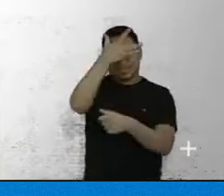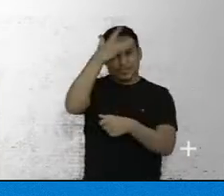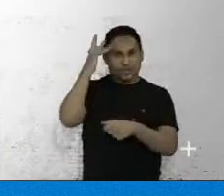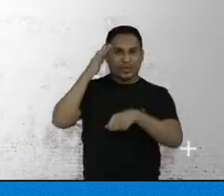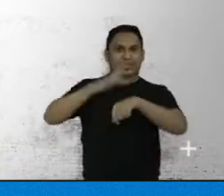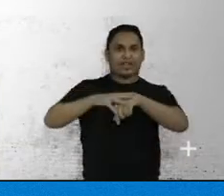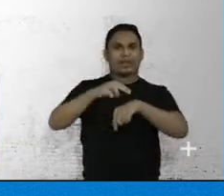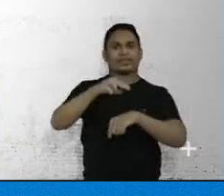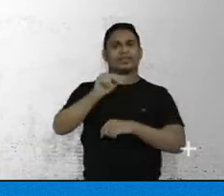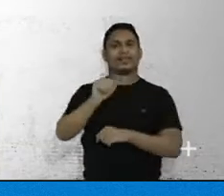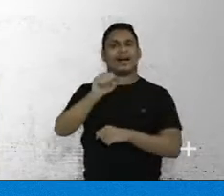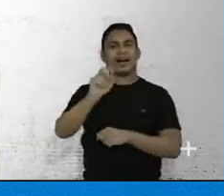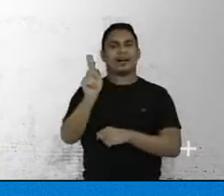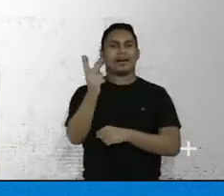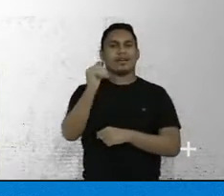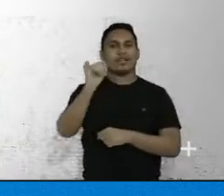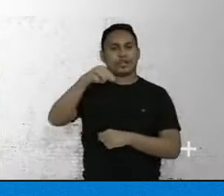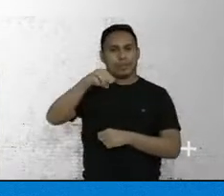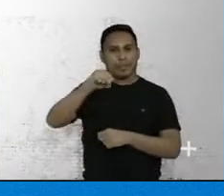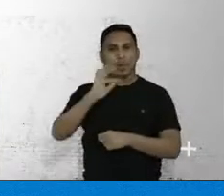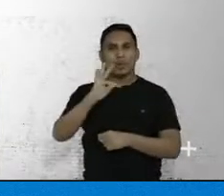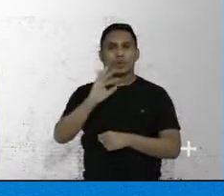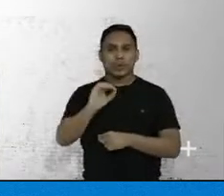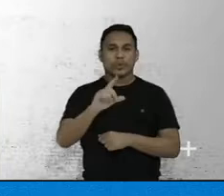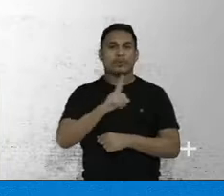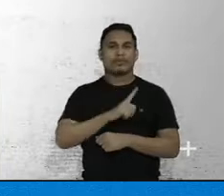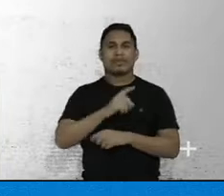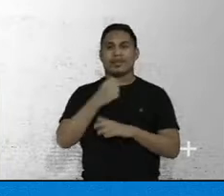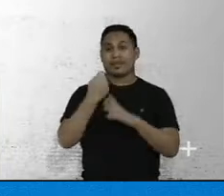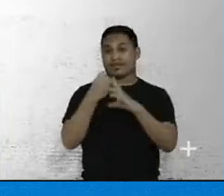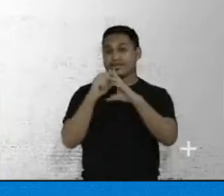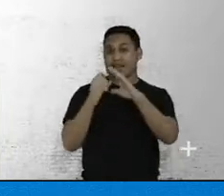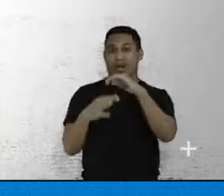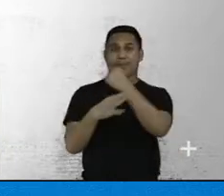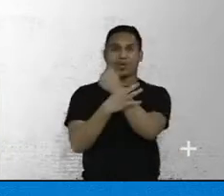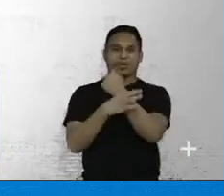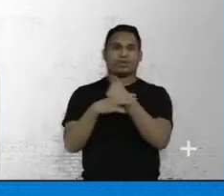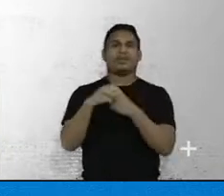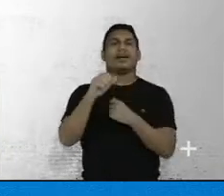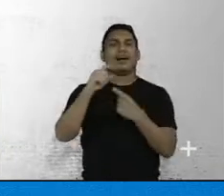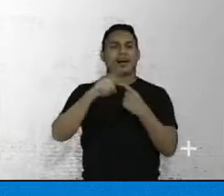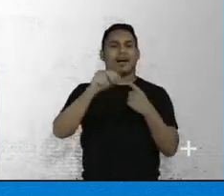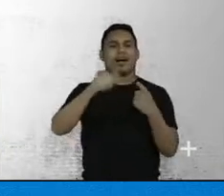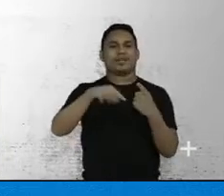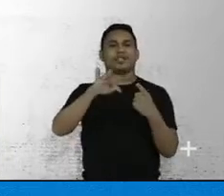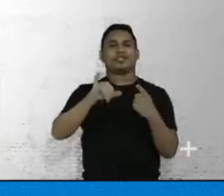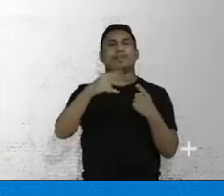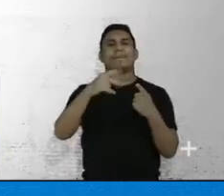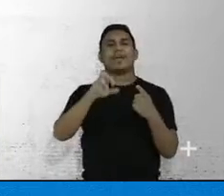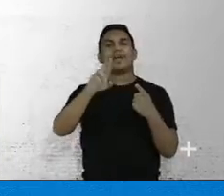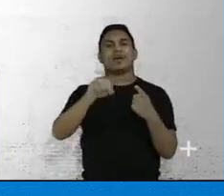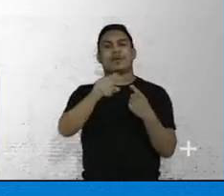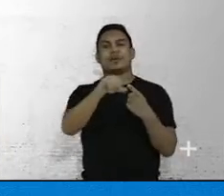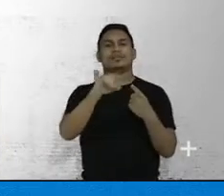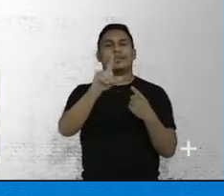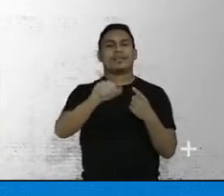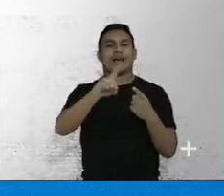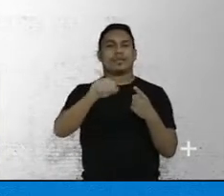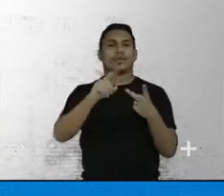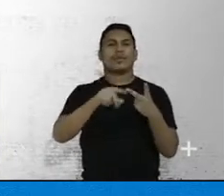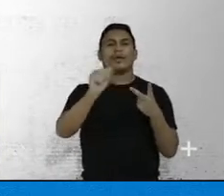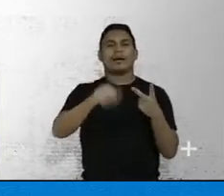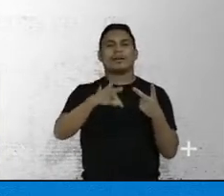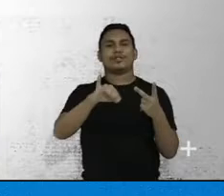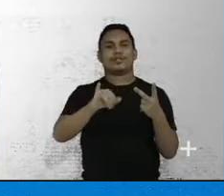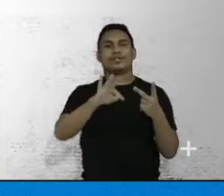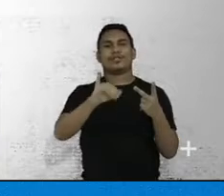o anticorpo antiperoxidase, antitireoperoxidase positivo, tá? E a outra coisa que a gente usa